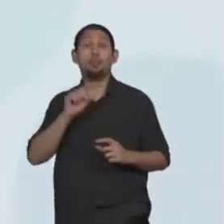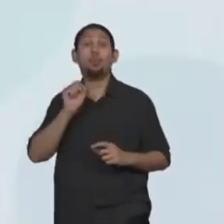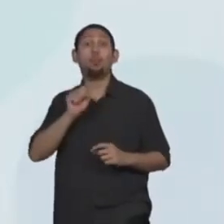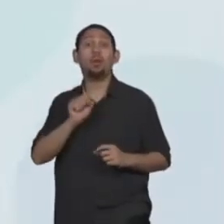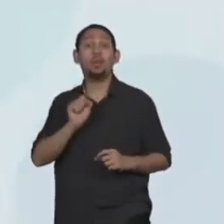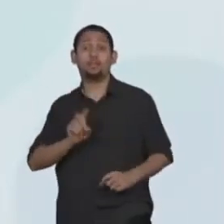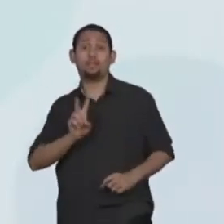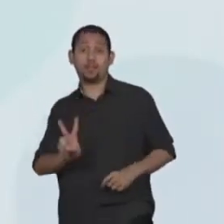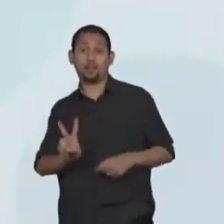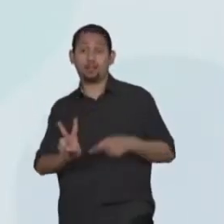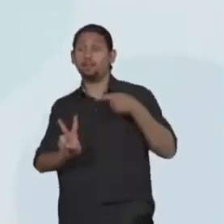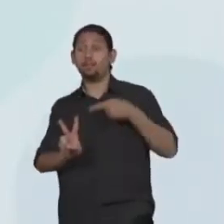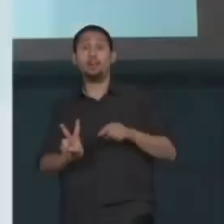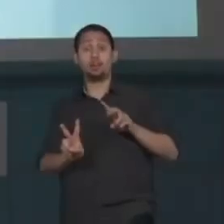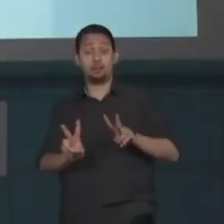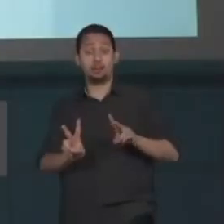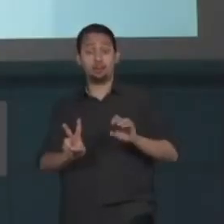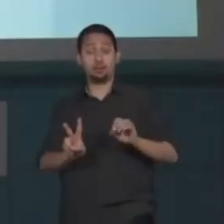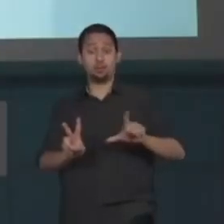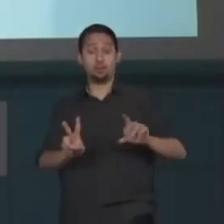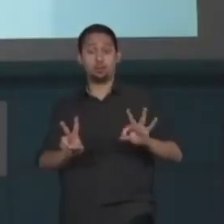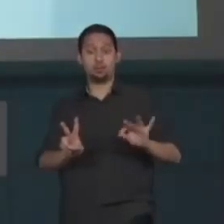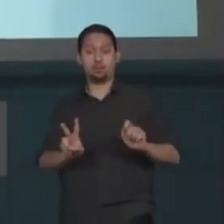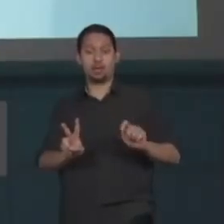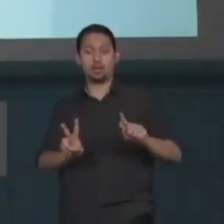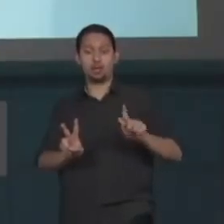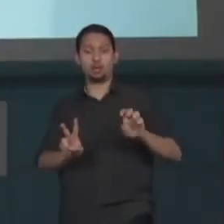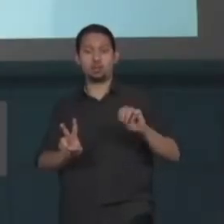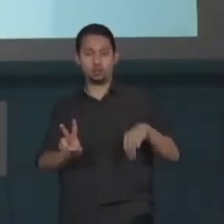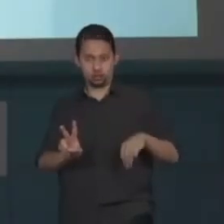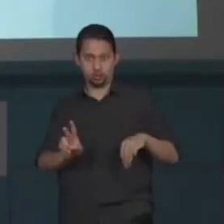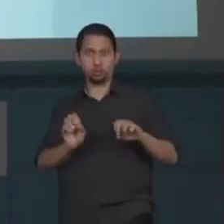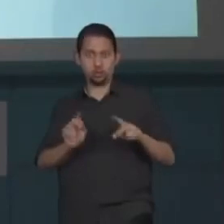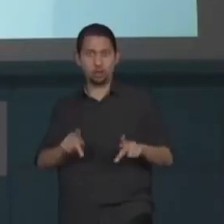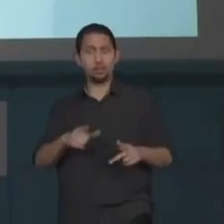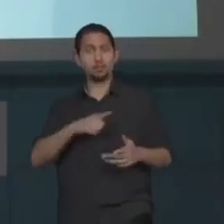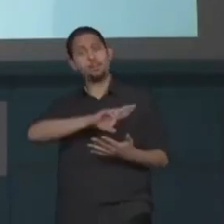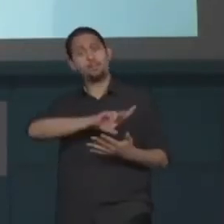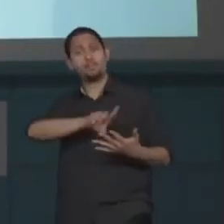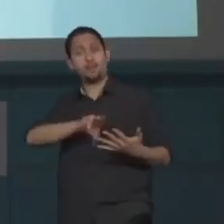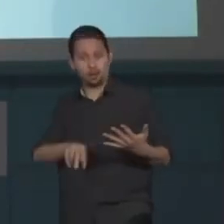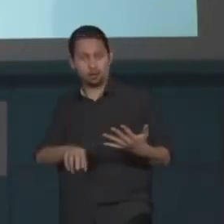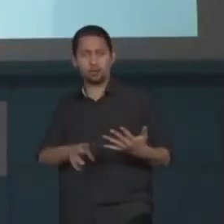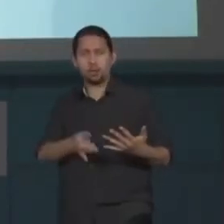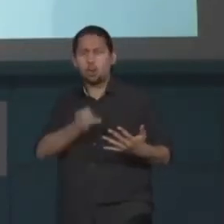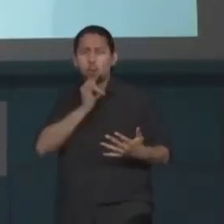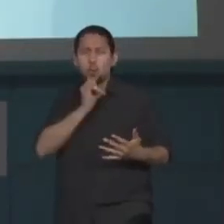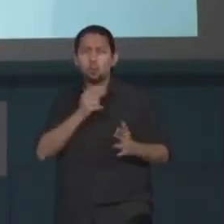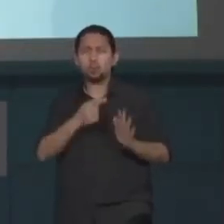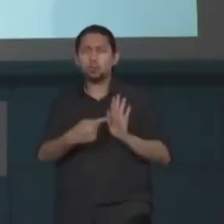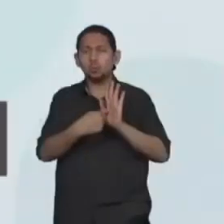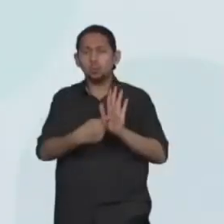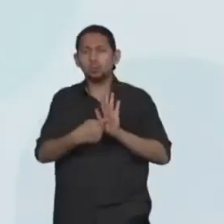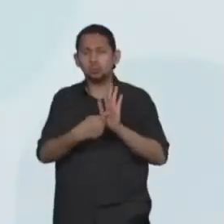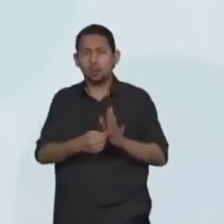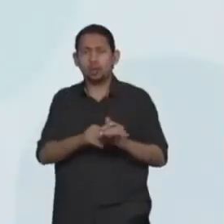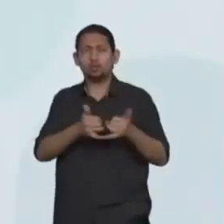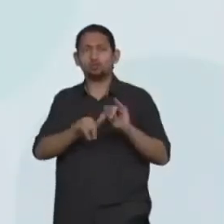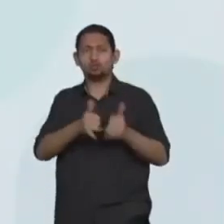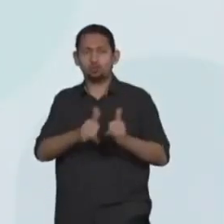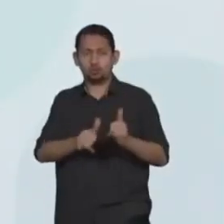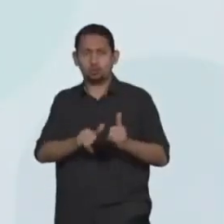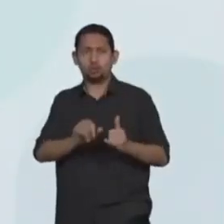de fontes de energia. Vamos finalizar então. A gente vai conhecer um pouco mais de voltagem